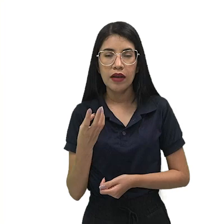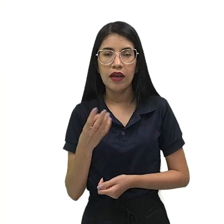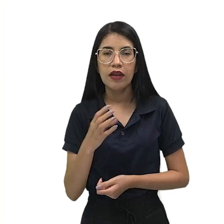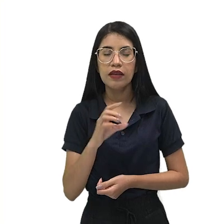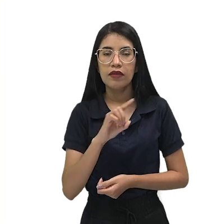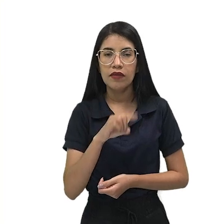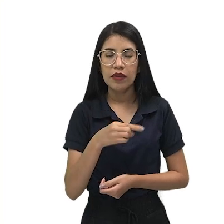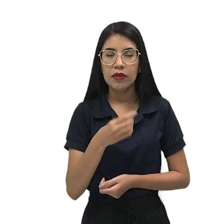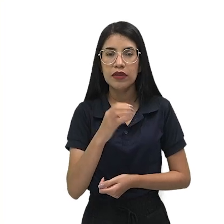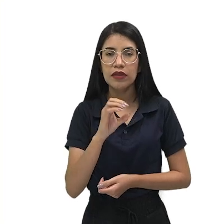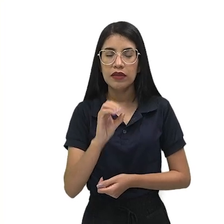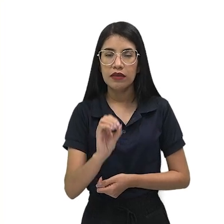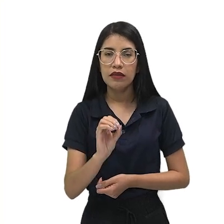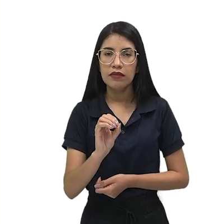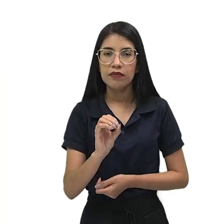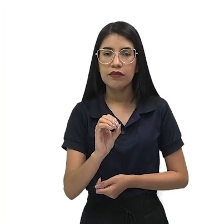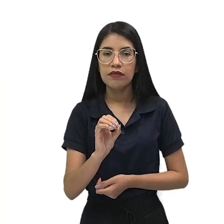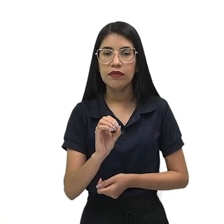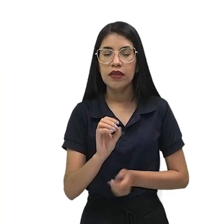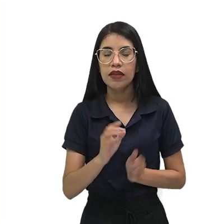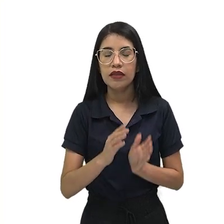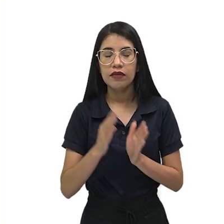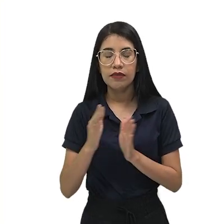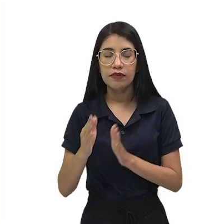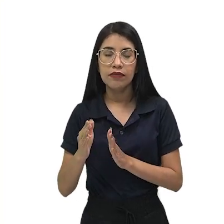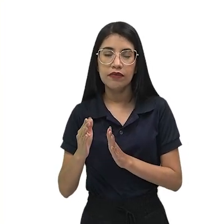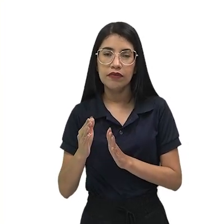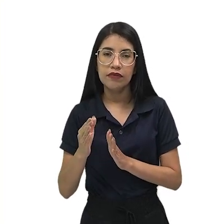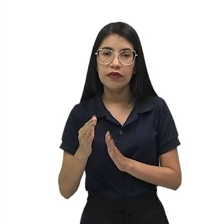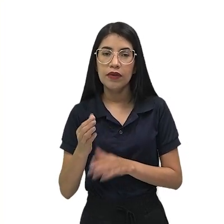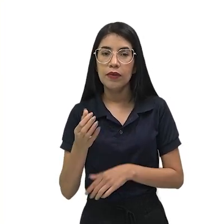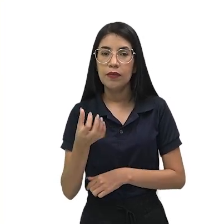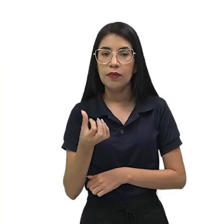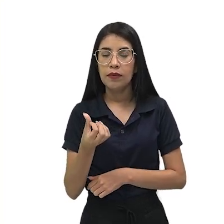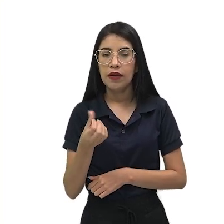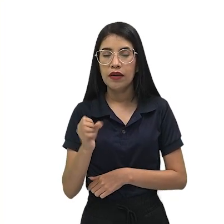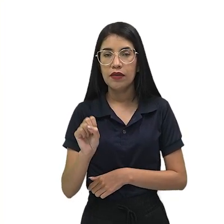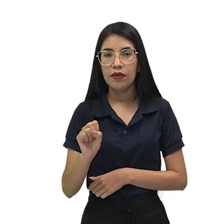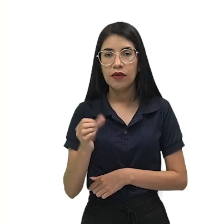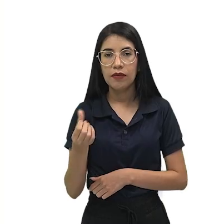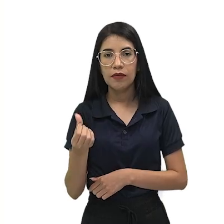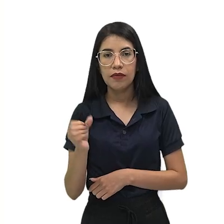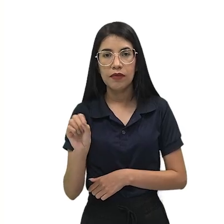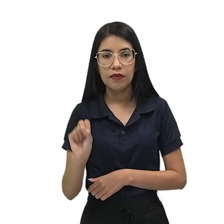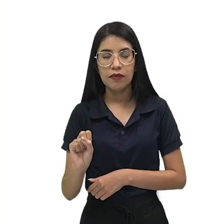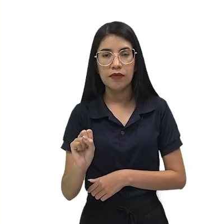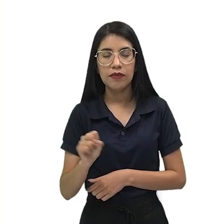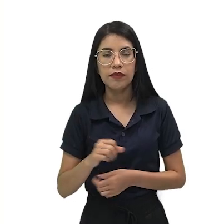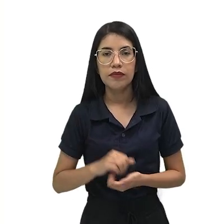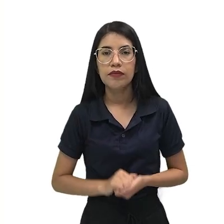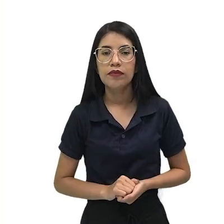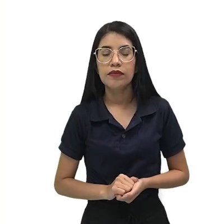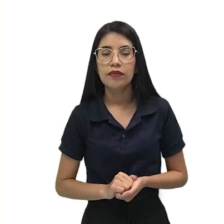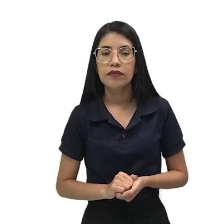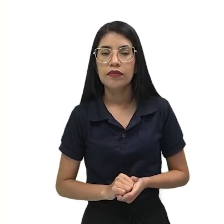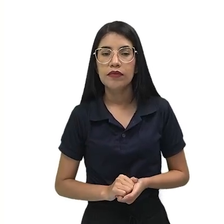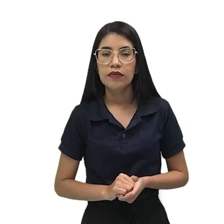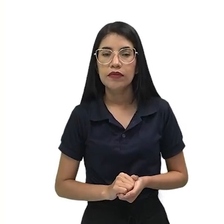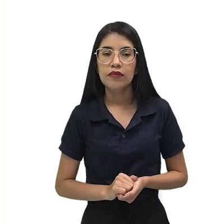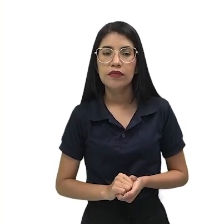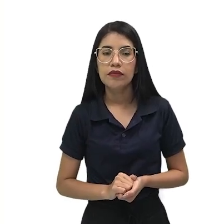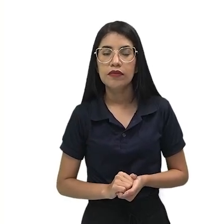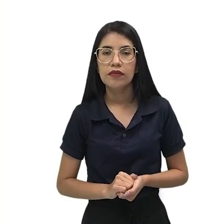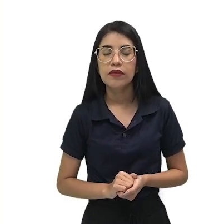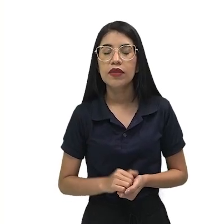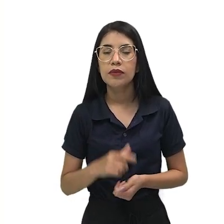0. E depois aparece os números que estão se repetindo, olha. Então ela